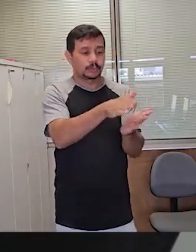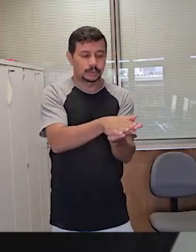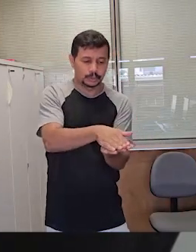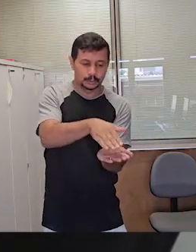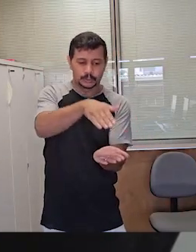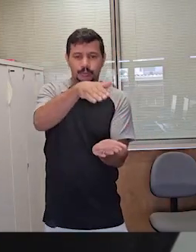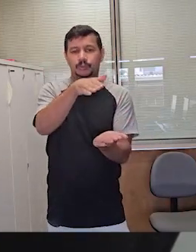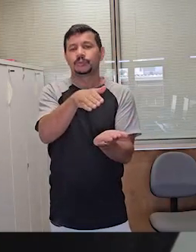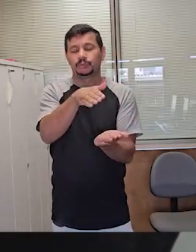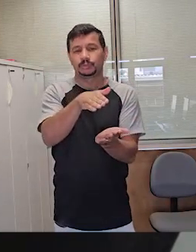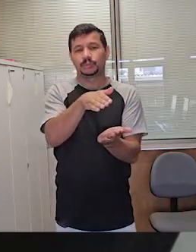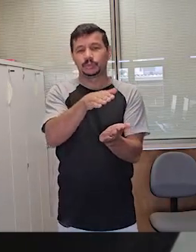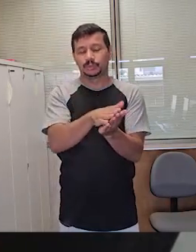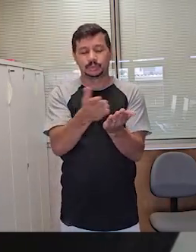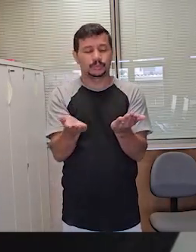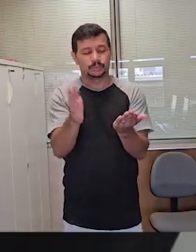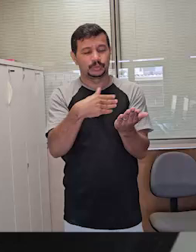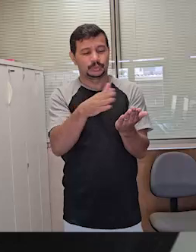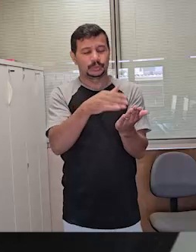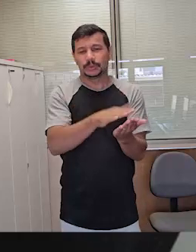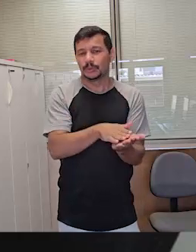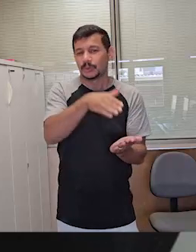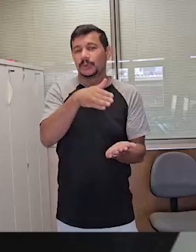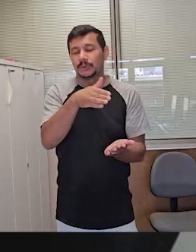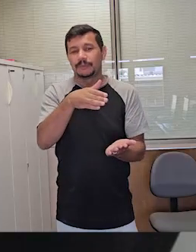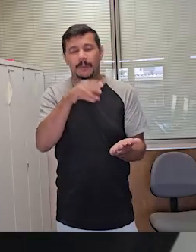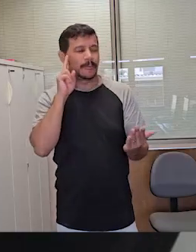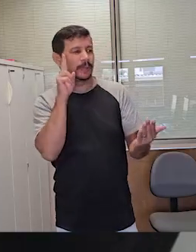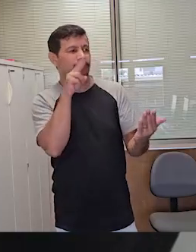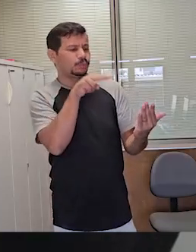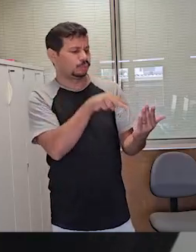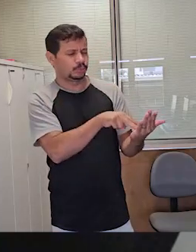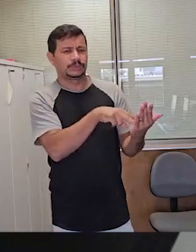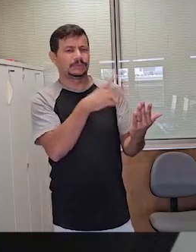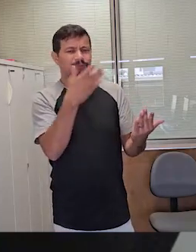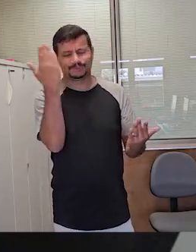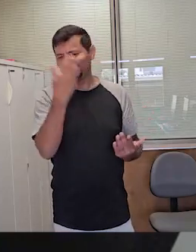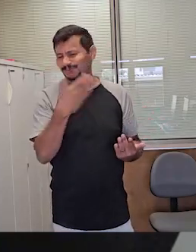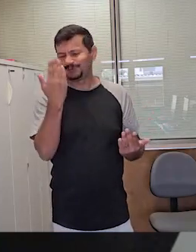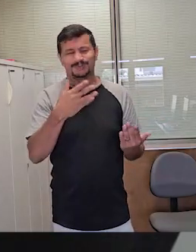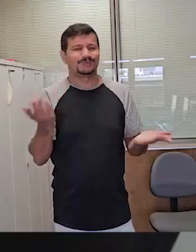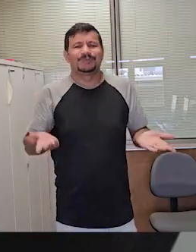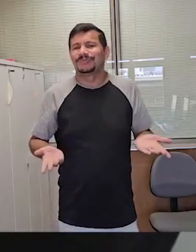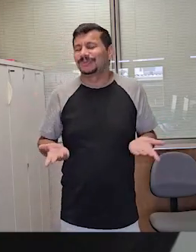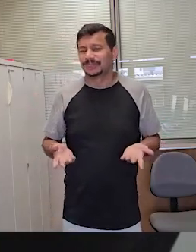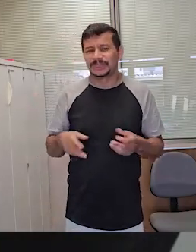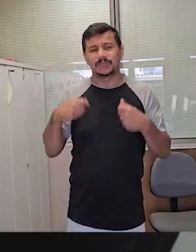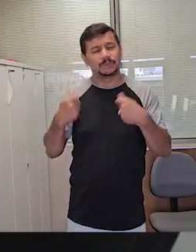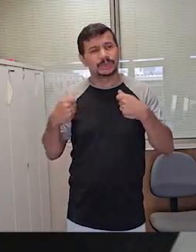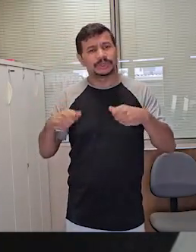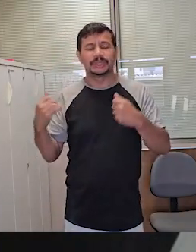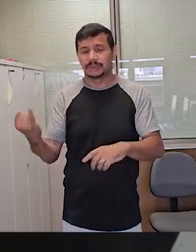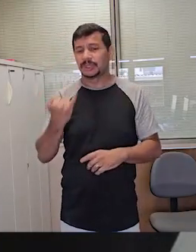grande, nada contra a bíblia, mas vai ficar um livro grande, que a gente não vai conseguir ter aquilo que efetivamente tem as coisas que são necessárias